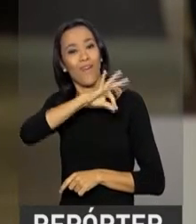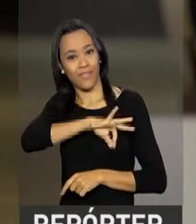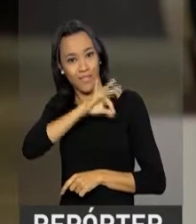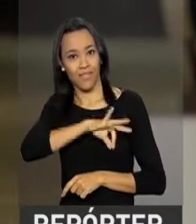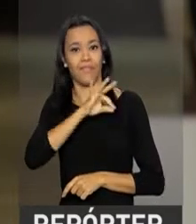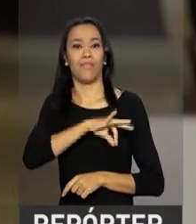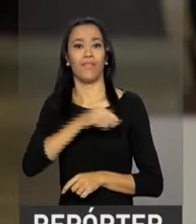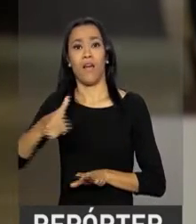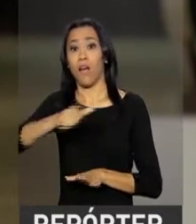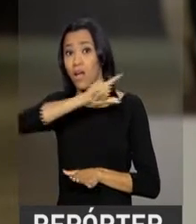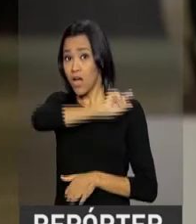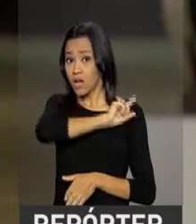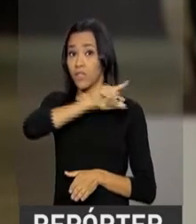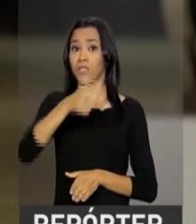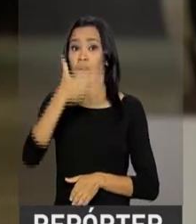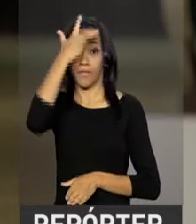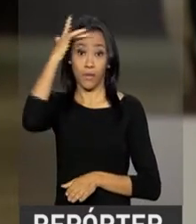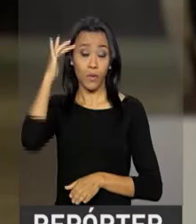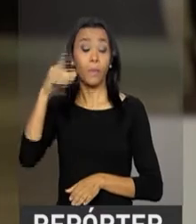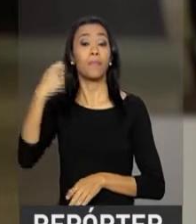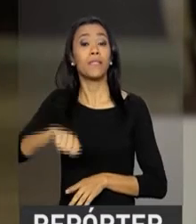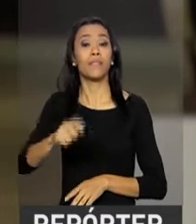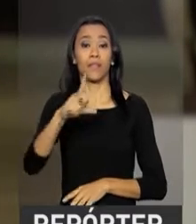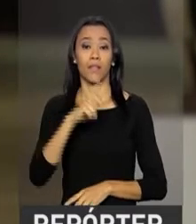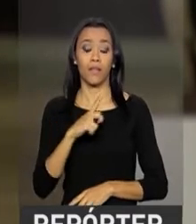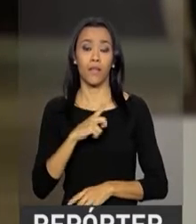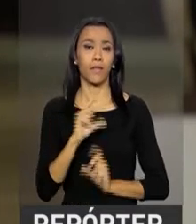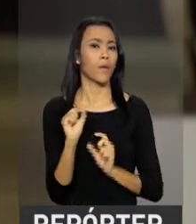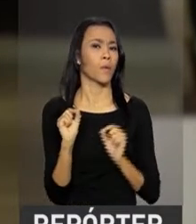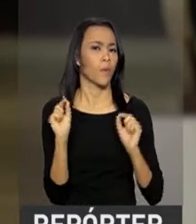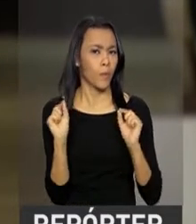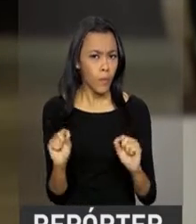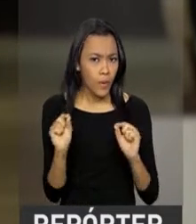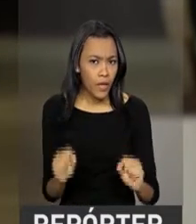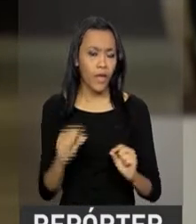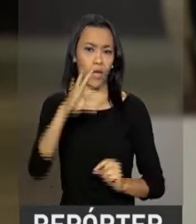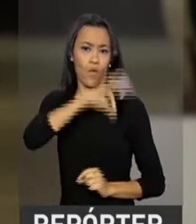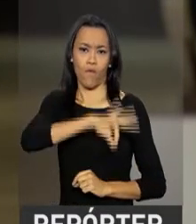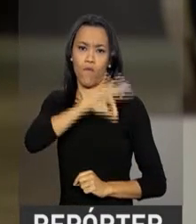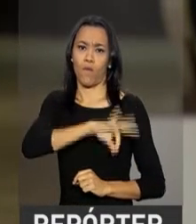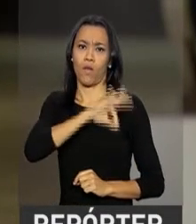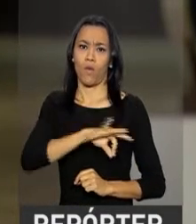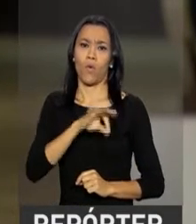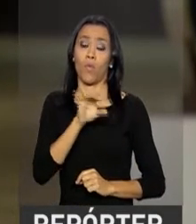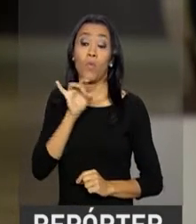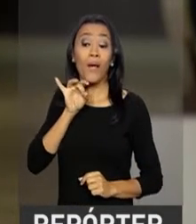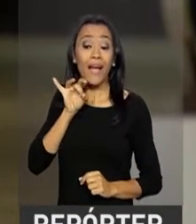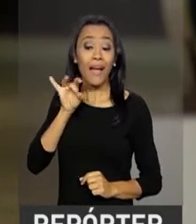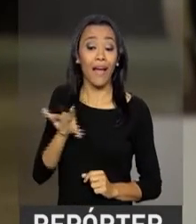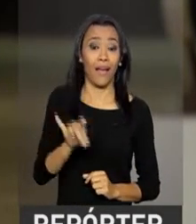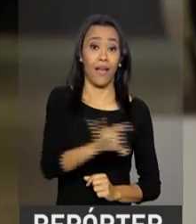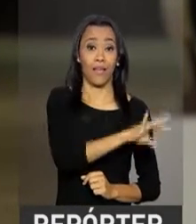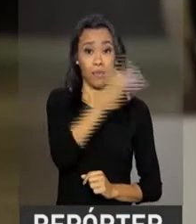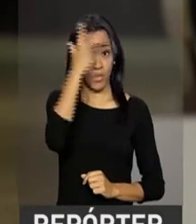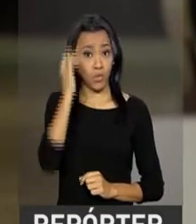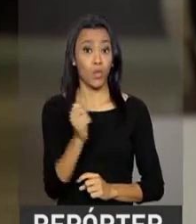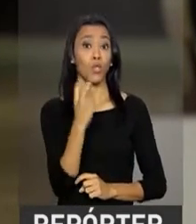financiamento. Antes, o candidato teria de ter, no máximo, uma renda bruta mensal por pessoa na família